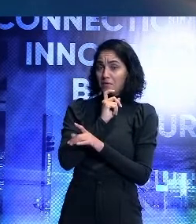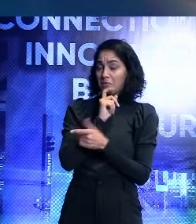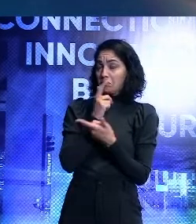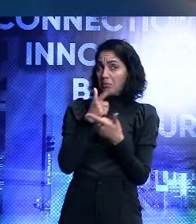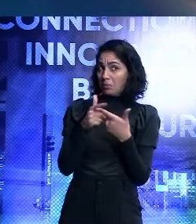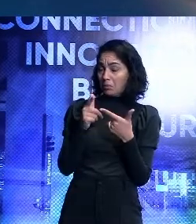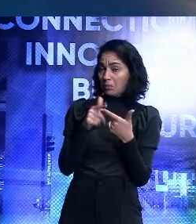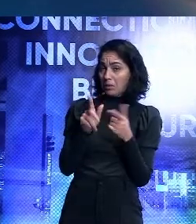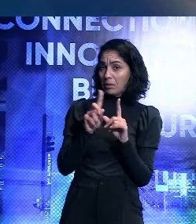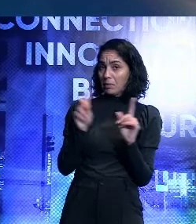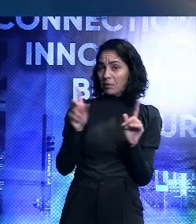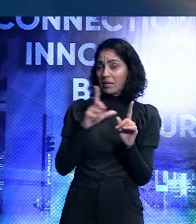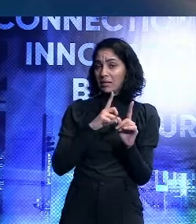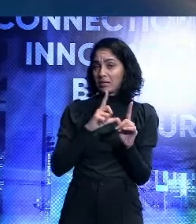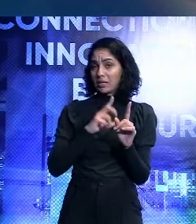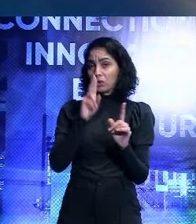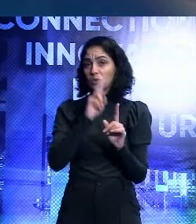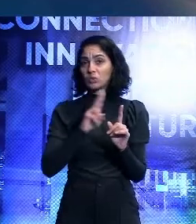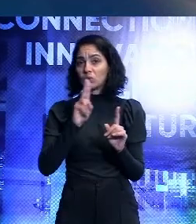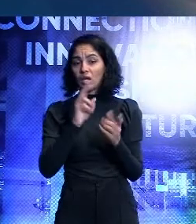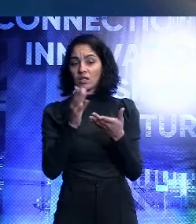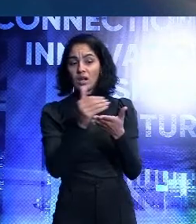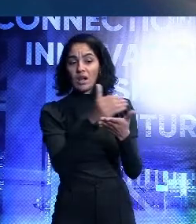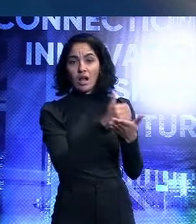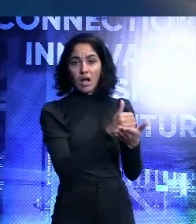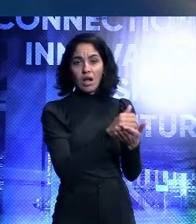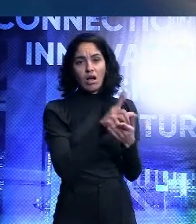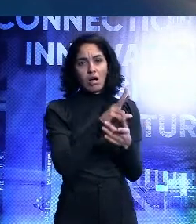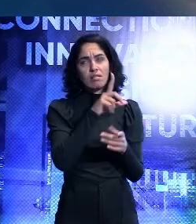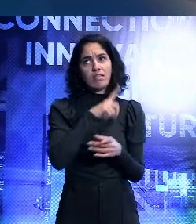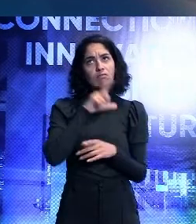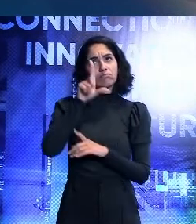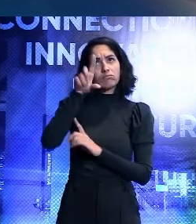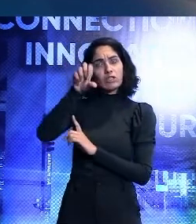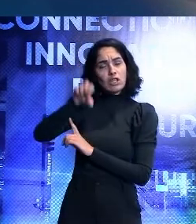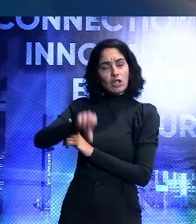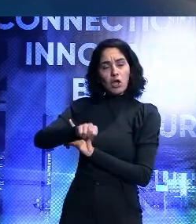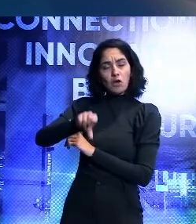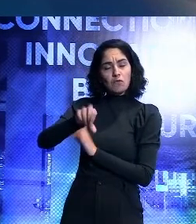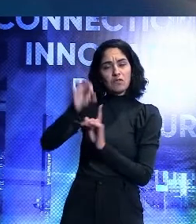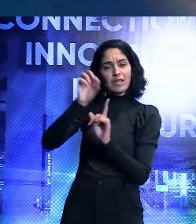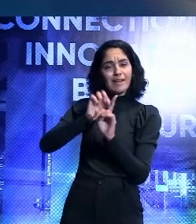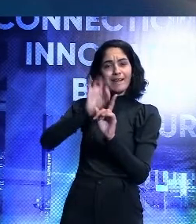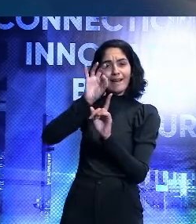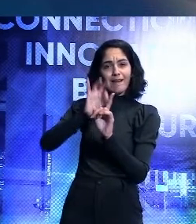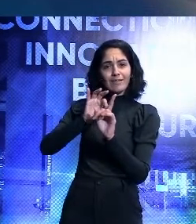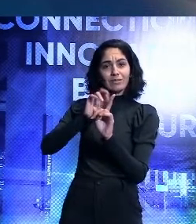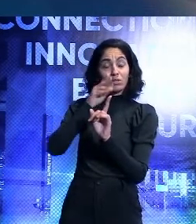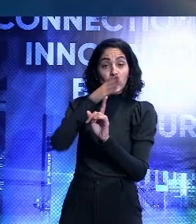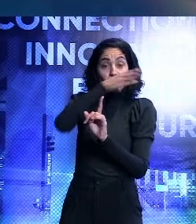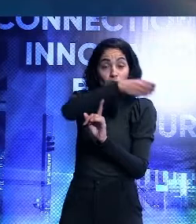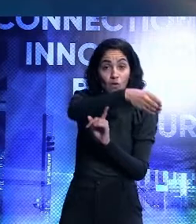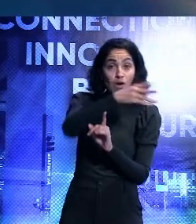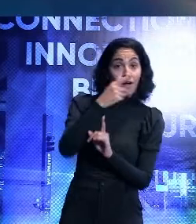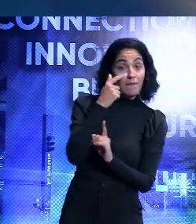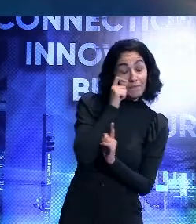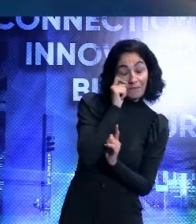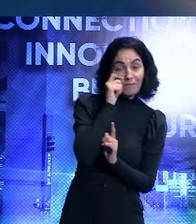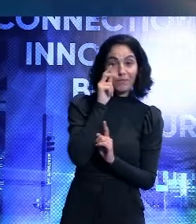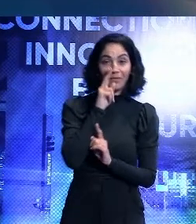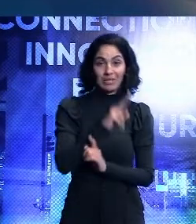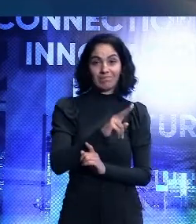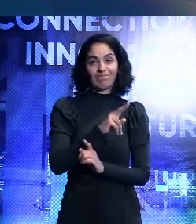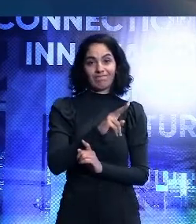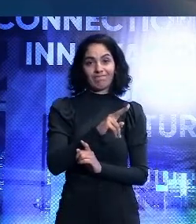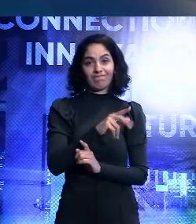eu tivesse apenas os dados dos sensores, olha, está 19 graus lá, não preciso me preocupar. Mas você não foi ver com os próprios olhos. E o Taishi